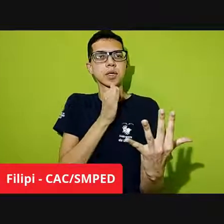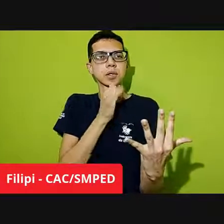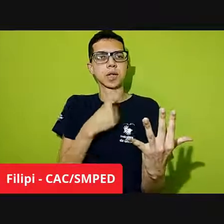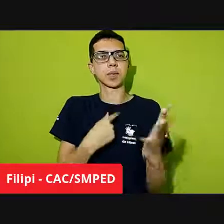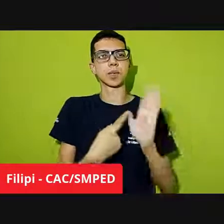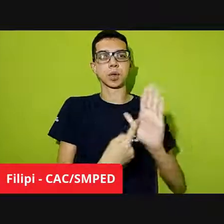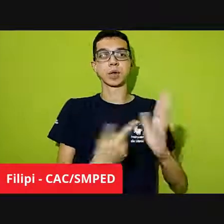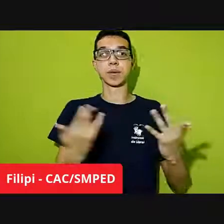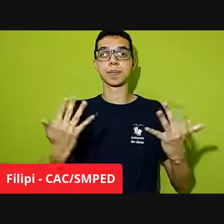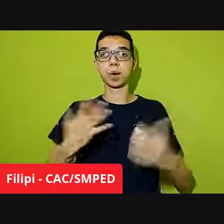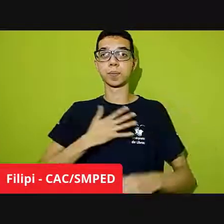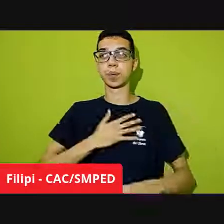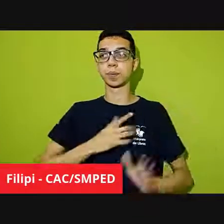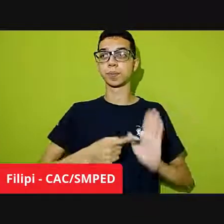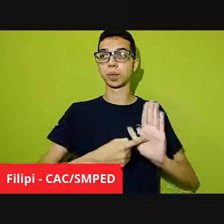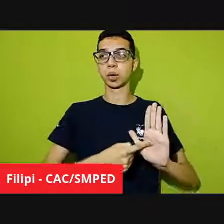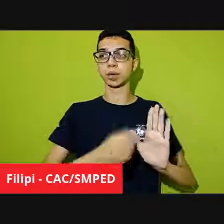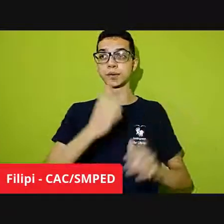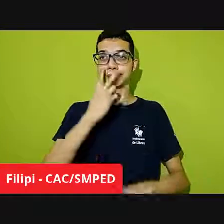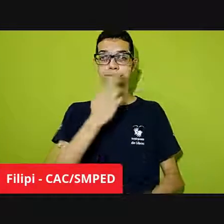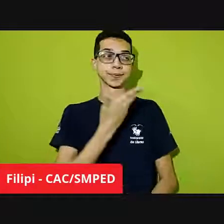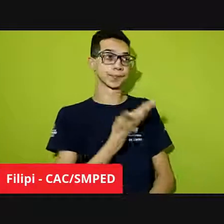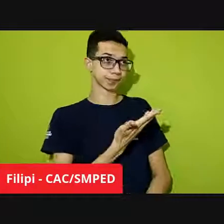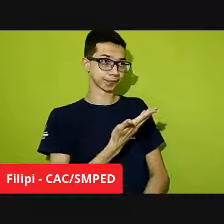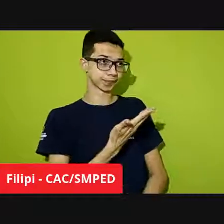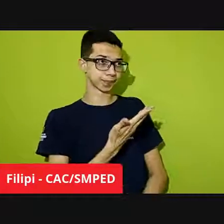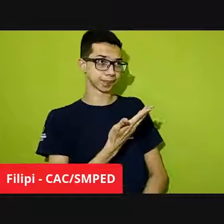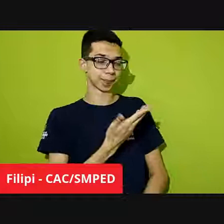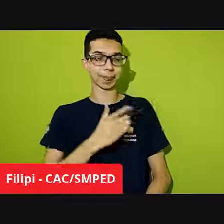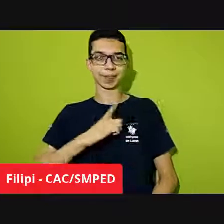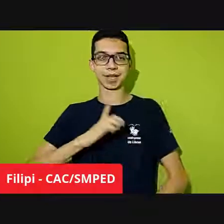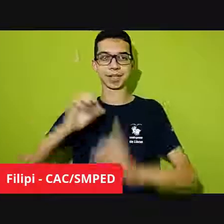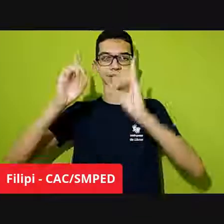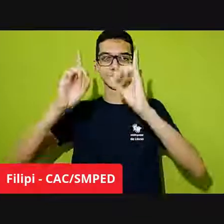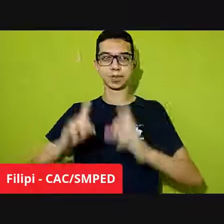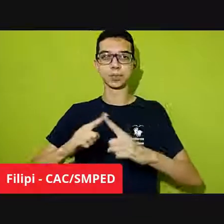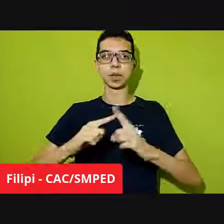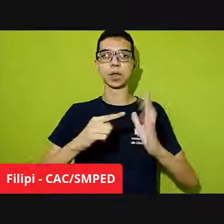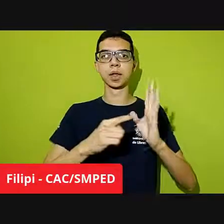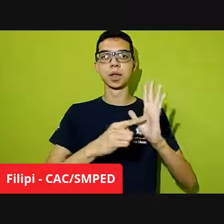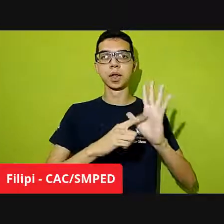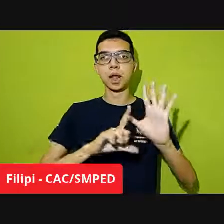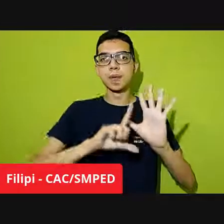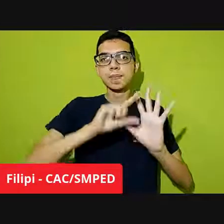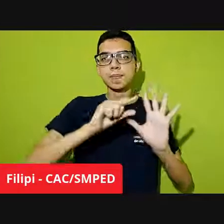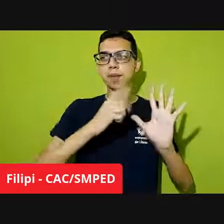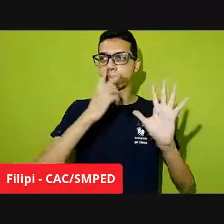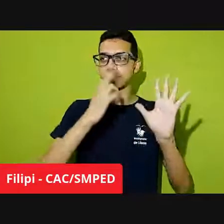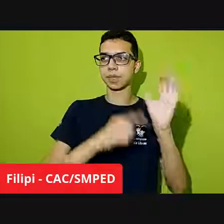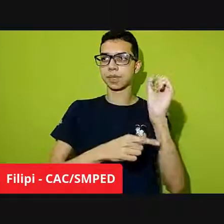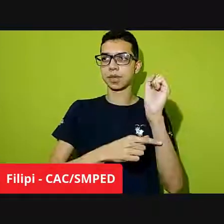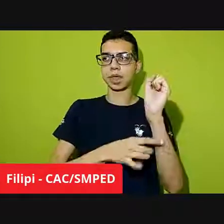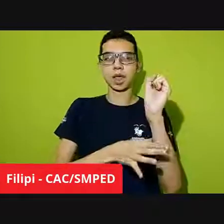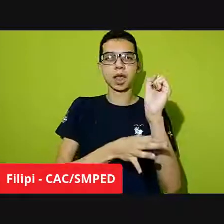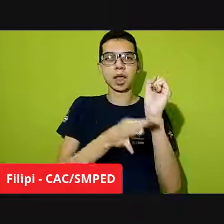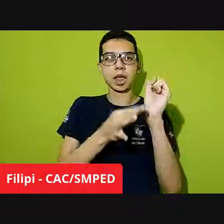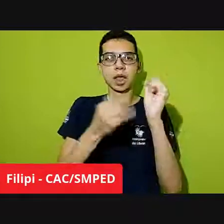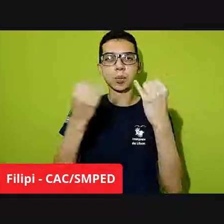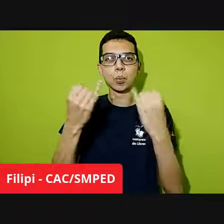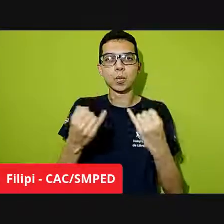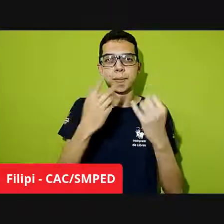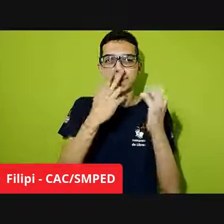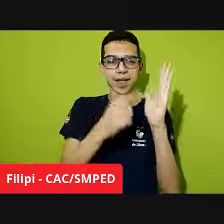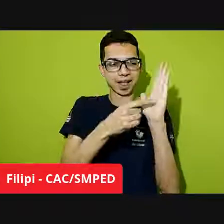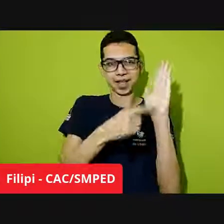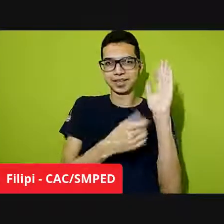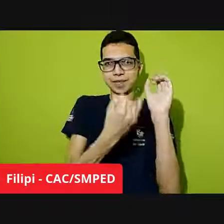aparecia a minha mão, né, com deficiência, né, que tem os dedos curtos, a mãozinha menor, o braço é fininho, eu tenho um tórax afundado aqui, o um